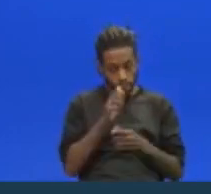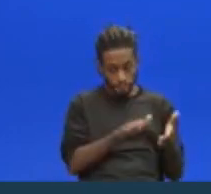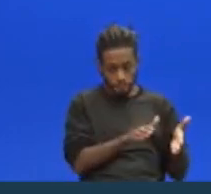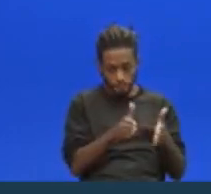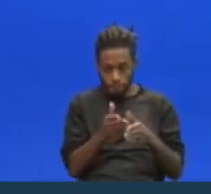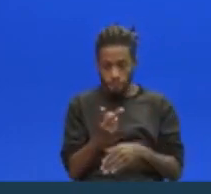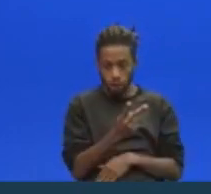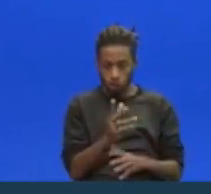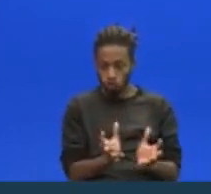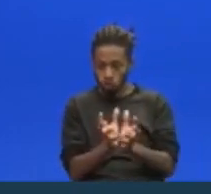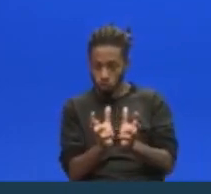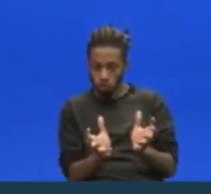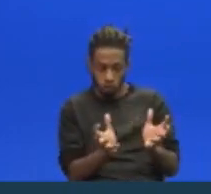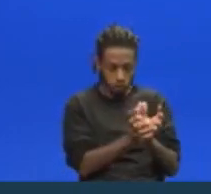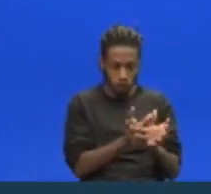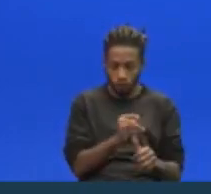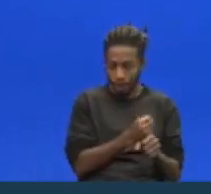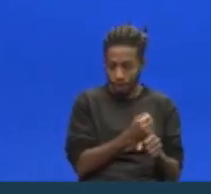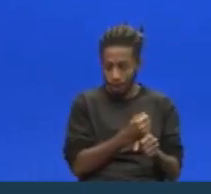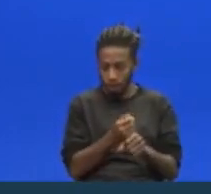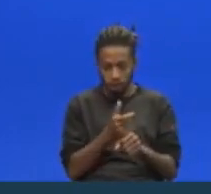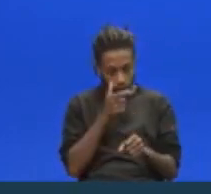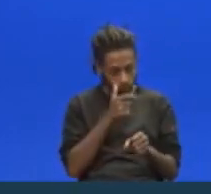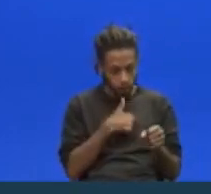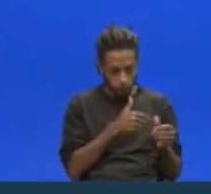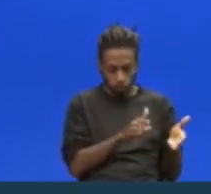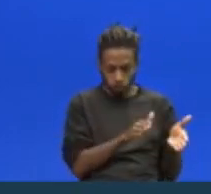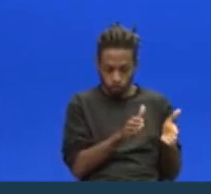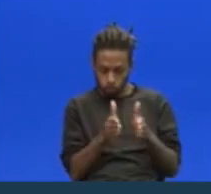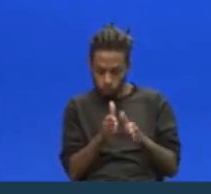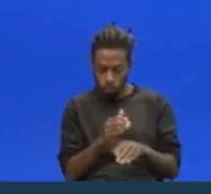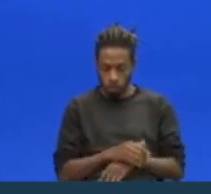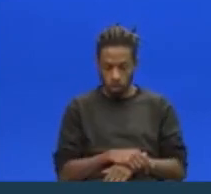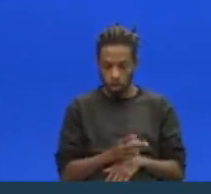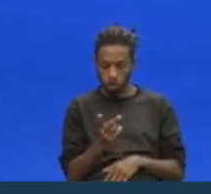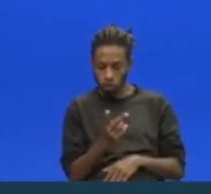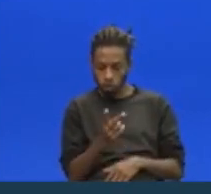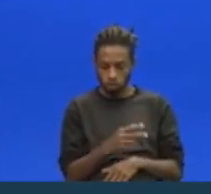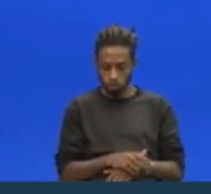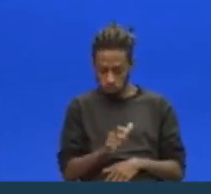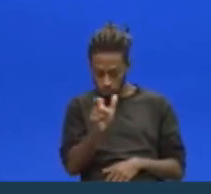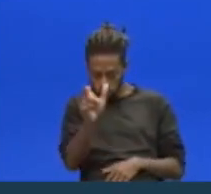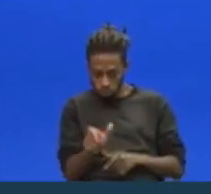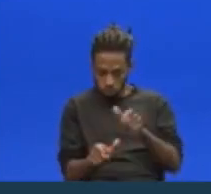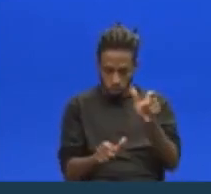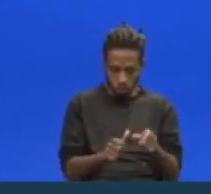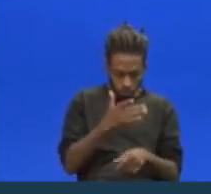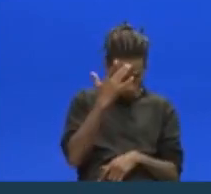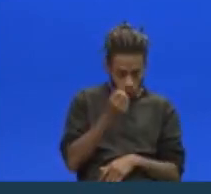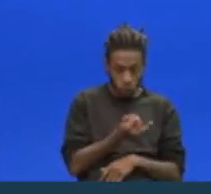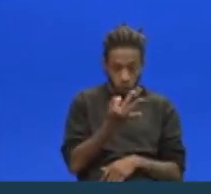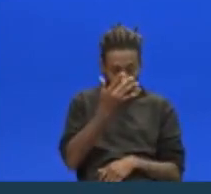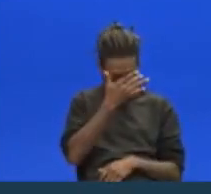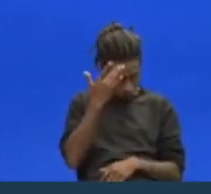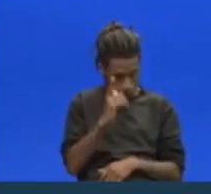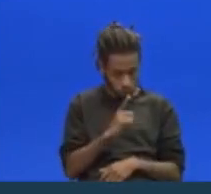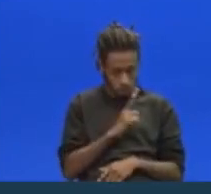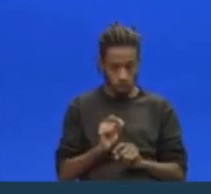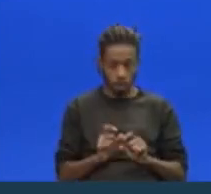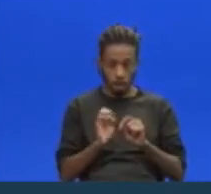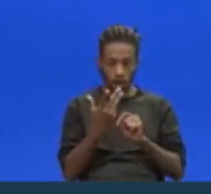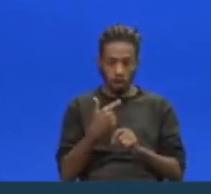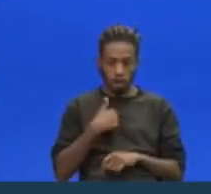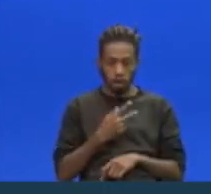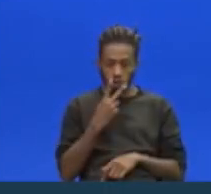esses dois grupos ao longo dos anos, para verificarmos nas duas populações o número de indivíduos que irão desenvolver câncer